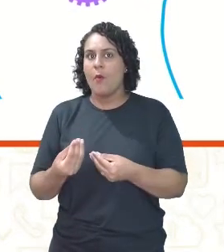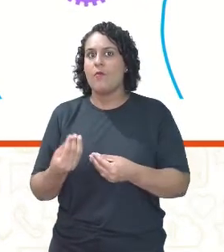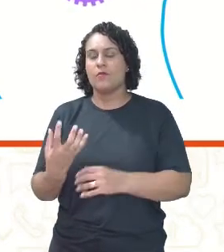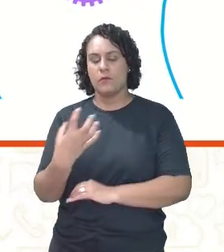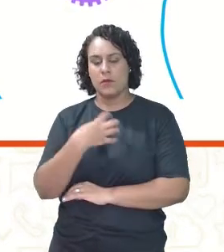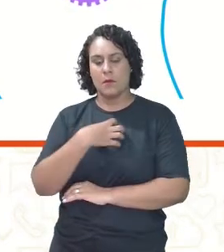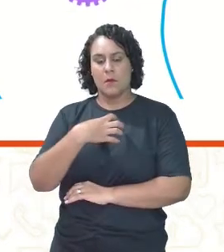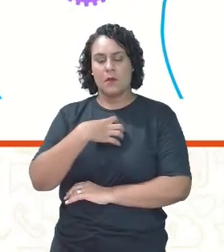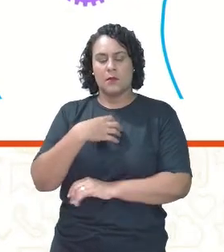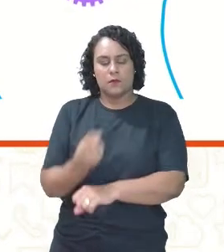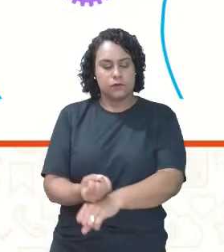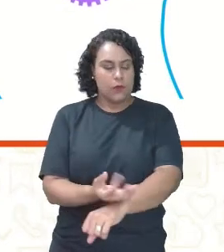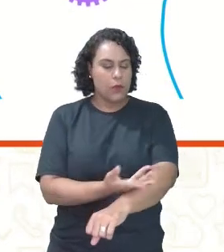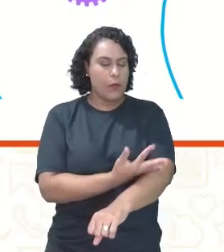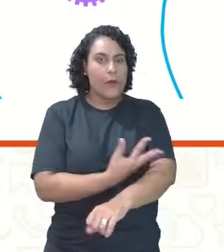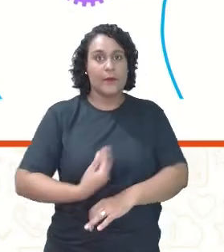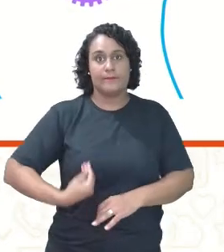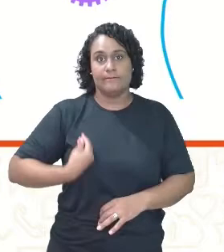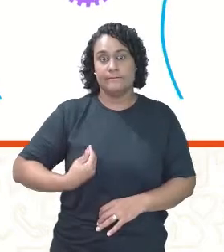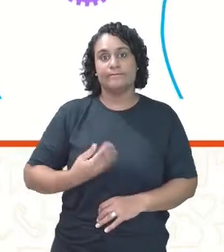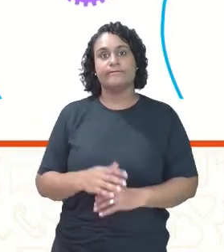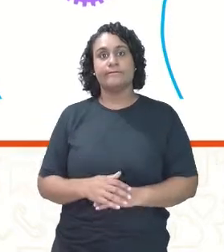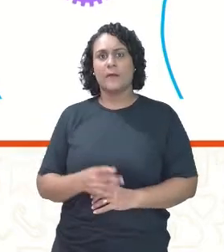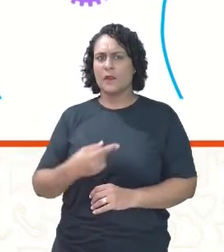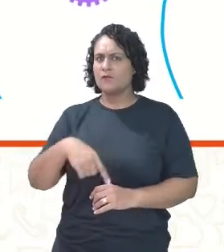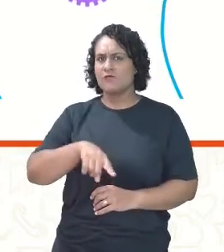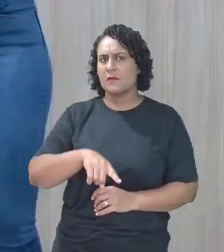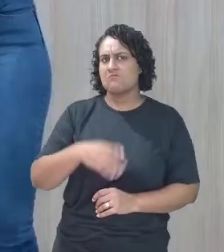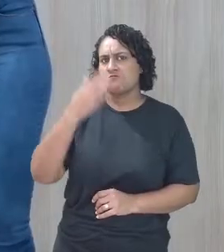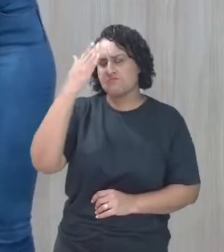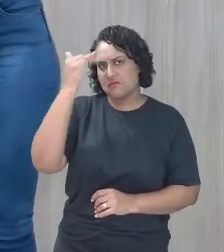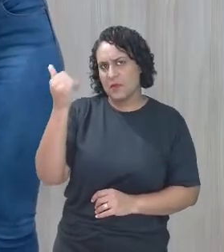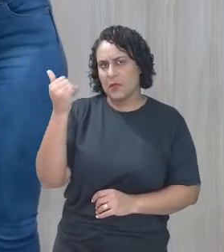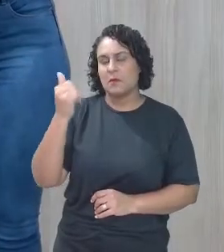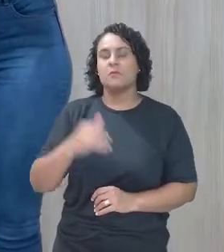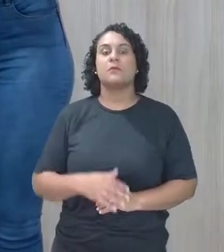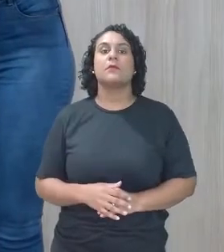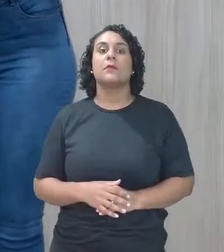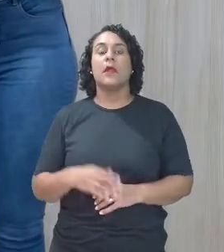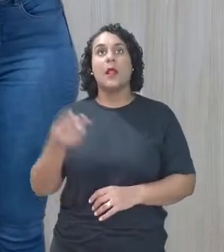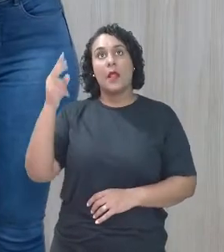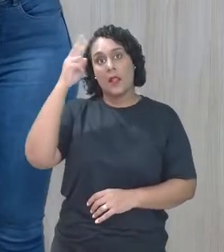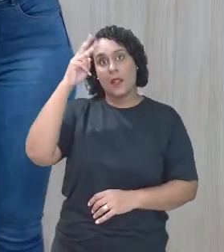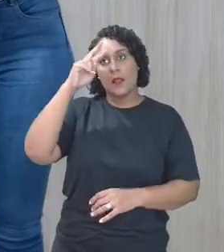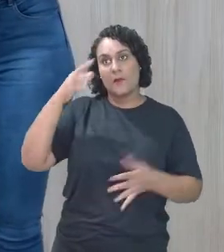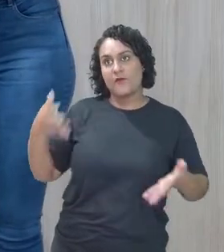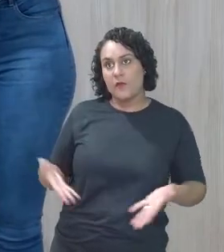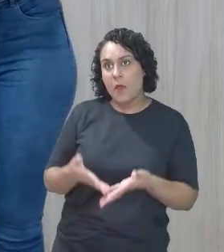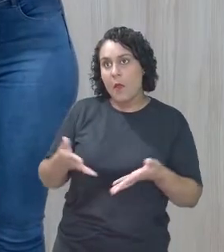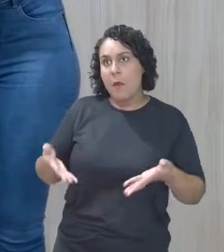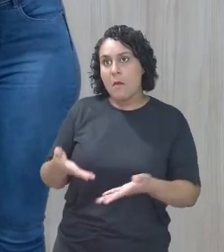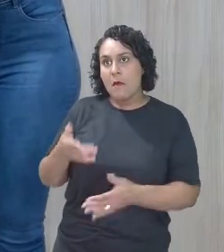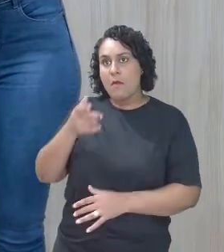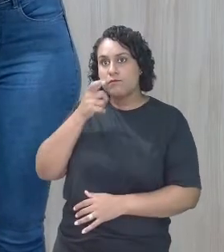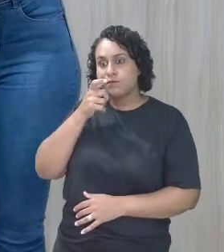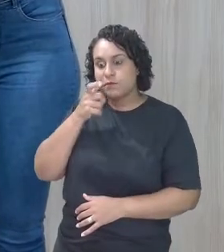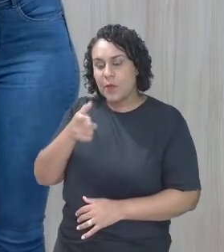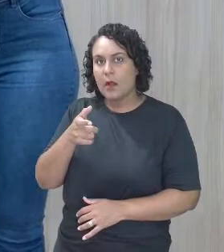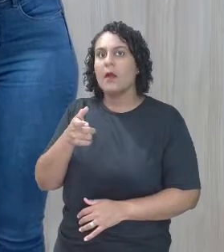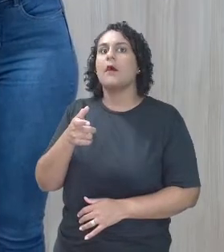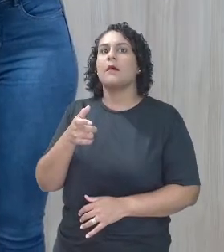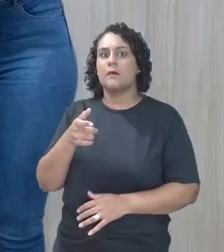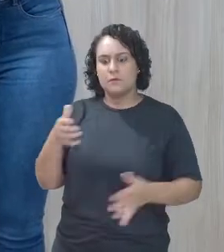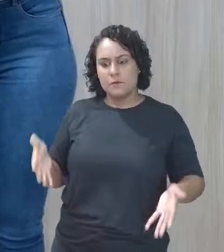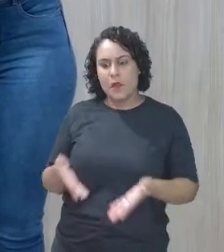emoções que a gente vive. Né? Então, não sei se vocês lembram que a gente falou de impulsos, de interesses, quando a gente falou